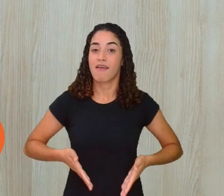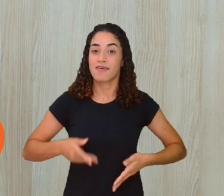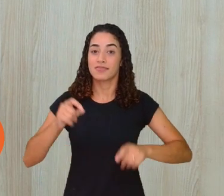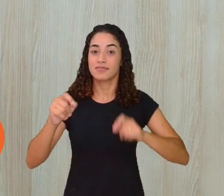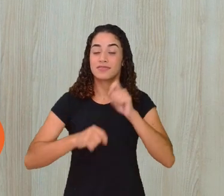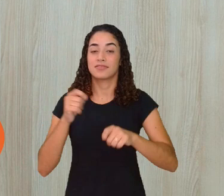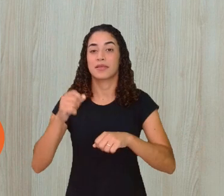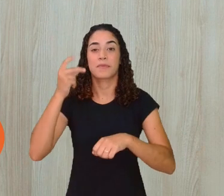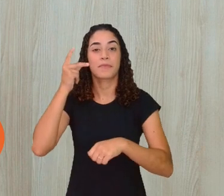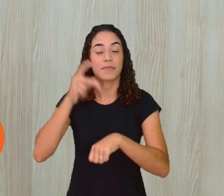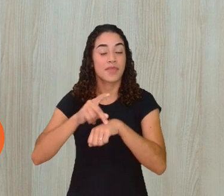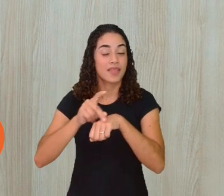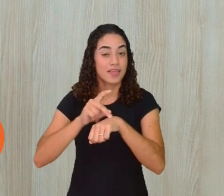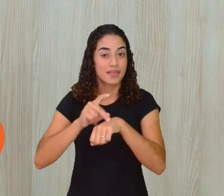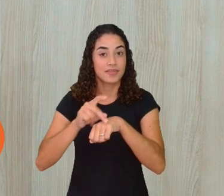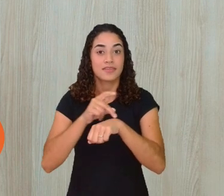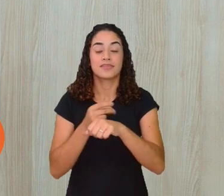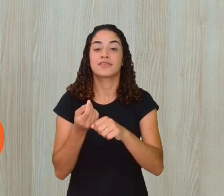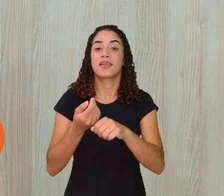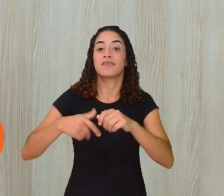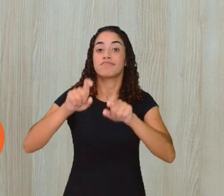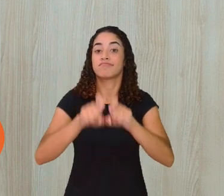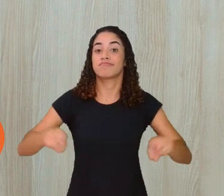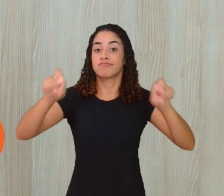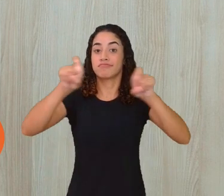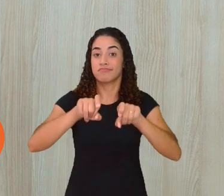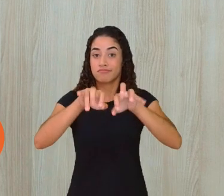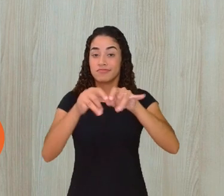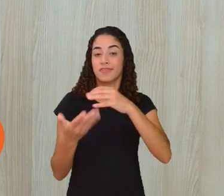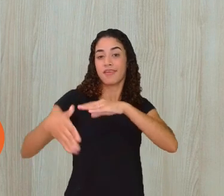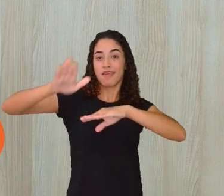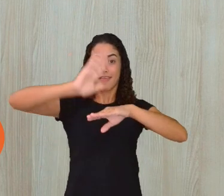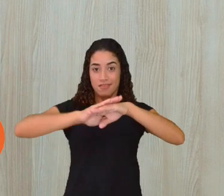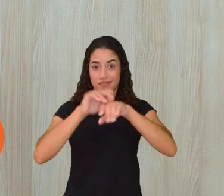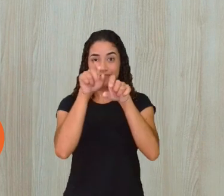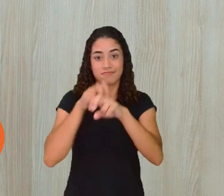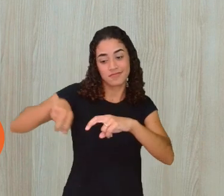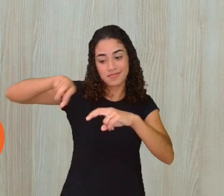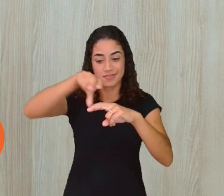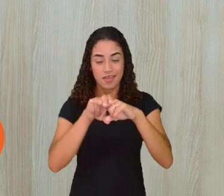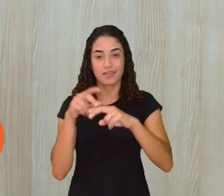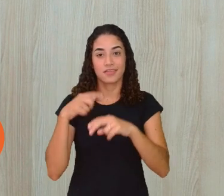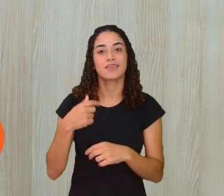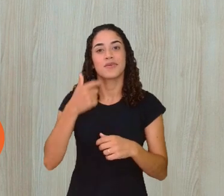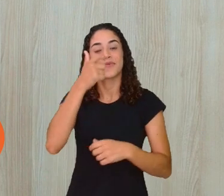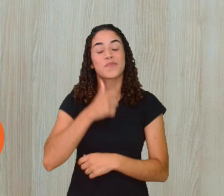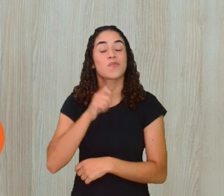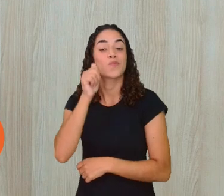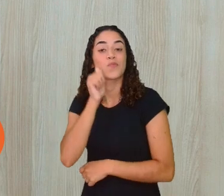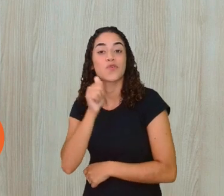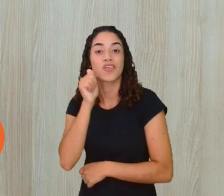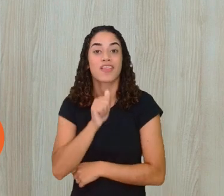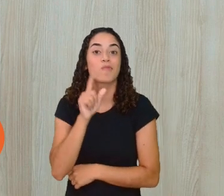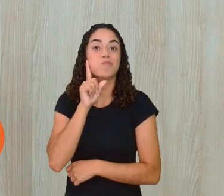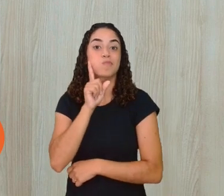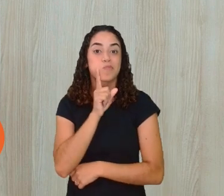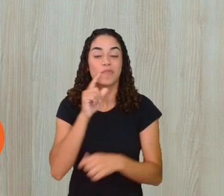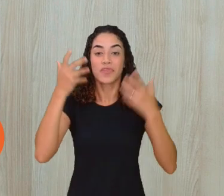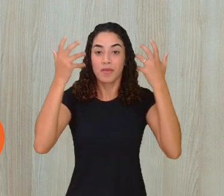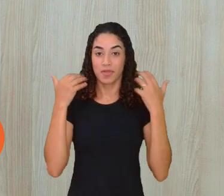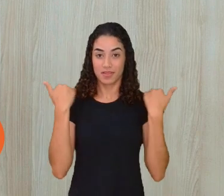preta, estou sentada por trás de um computador, sou uma mulher de cor parda, tenho cabelo tamanho médio,